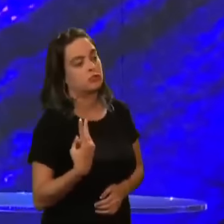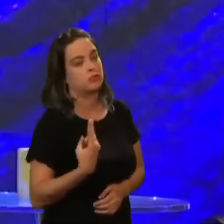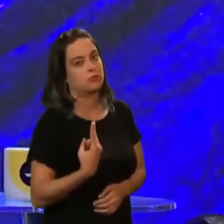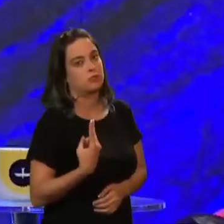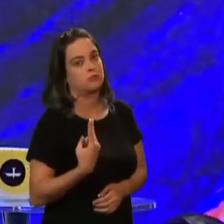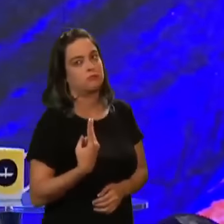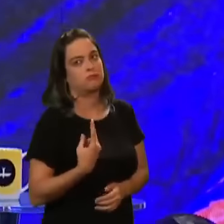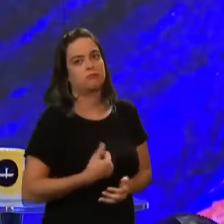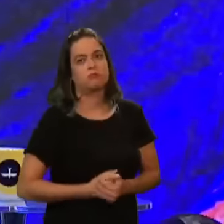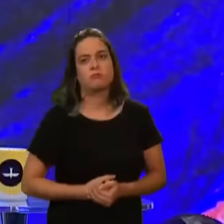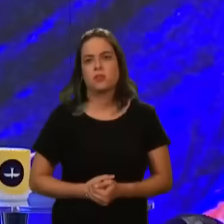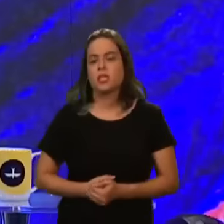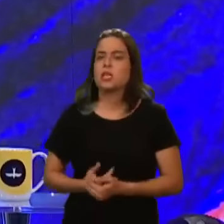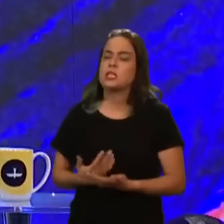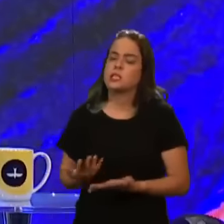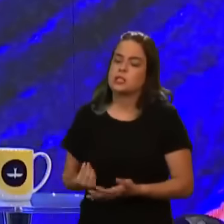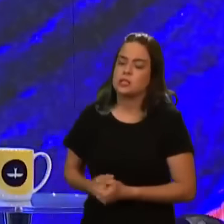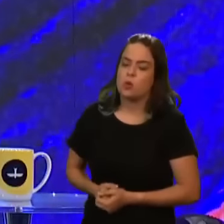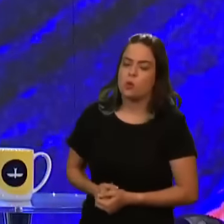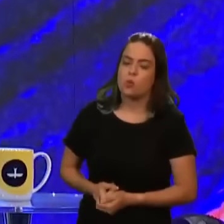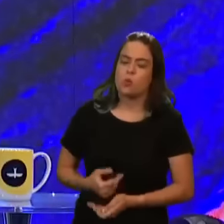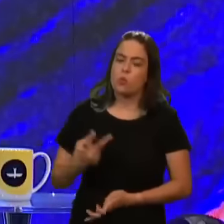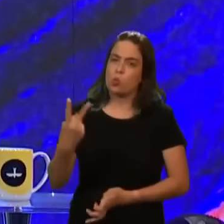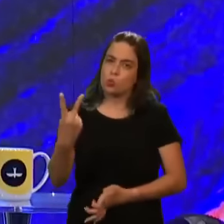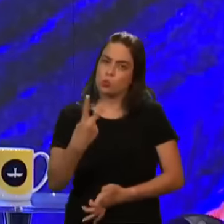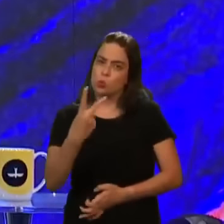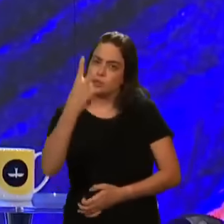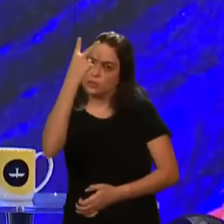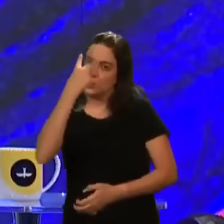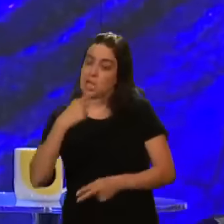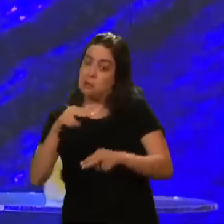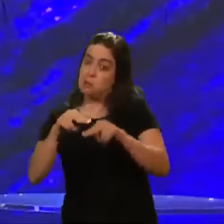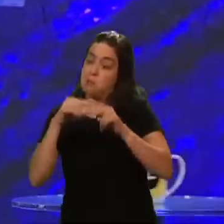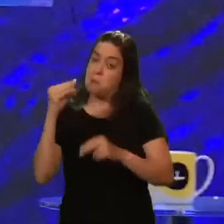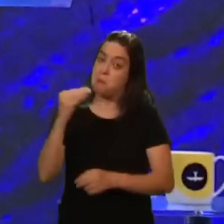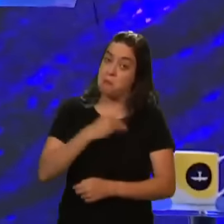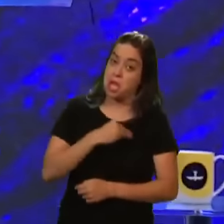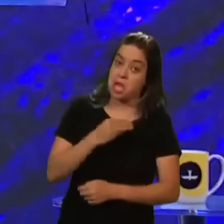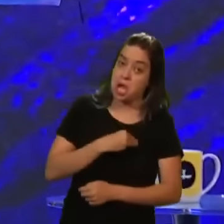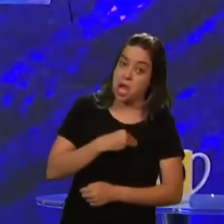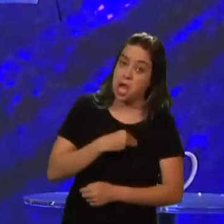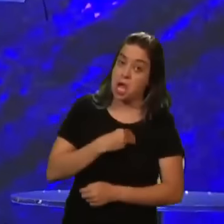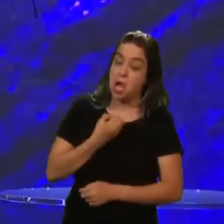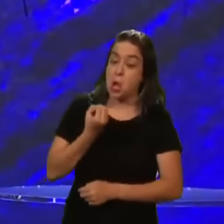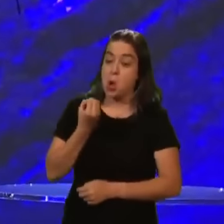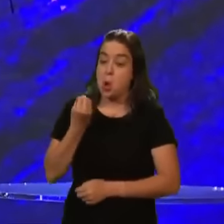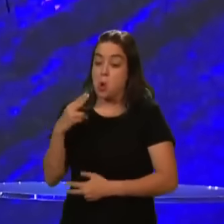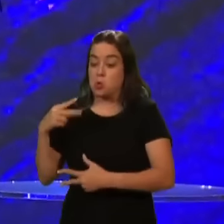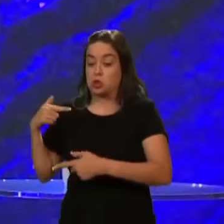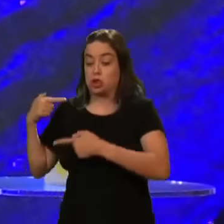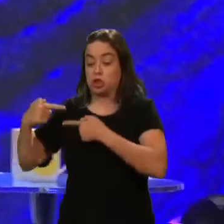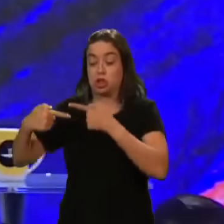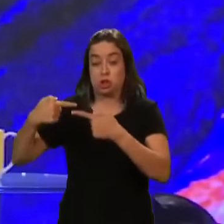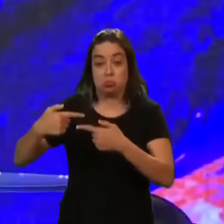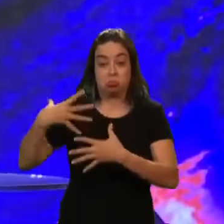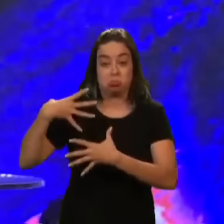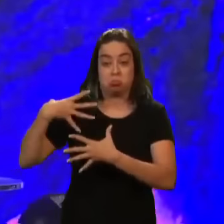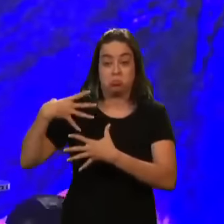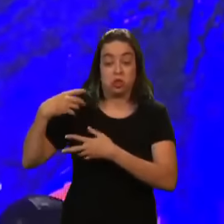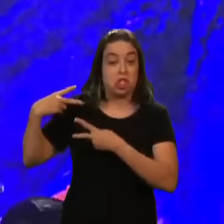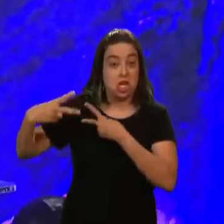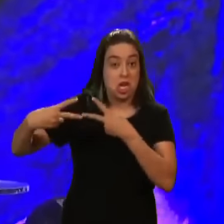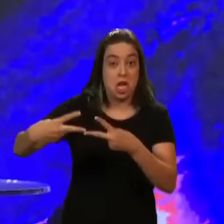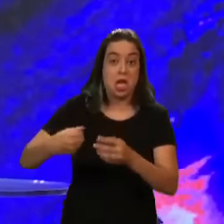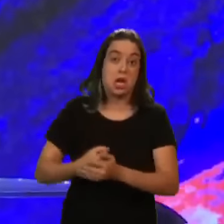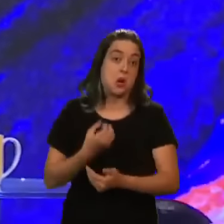Será que esses caras eram cegos por pecado? Será que eles eram cegos por genética? Será que eles eram cegos porque